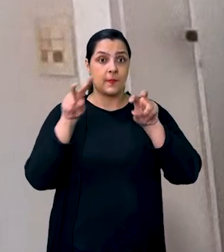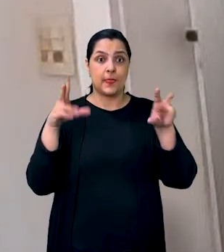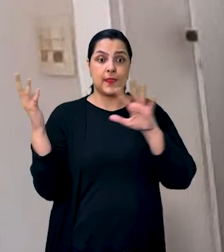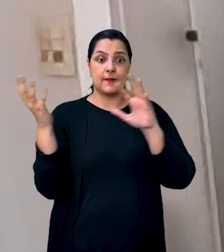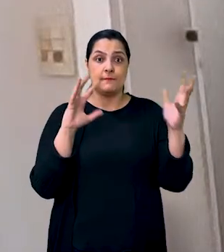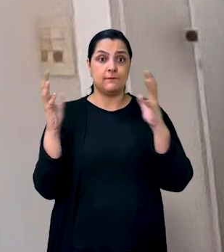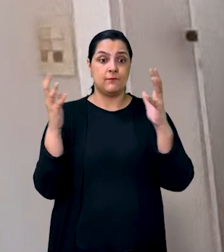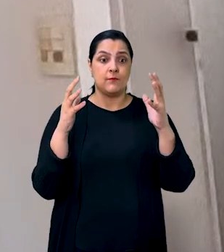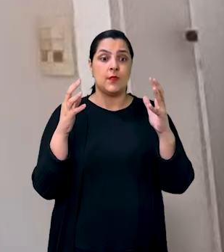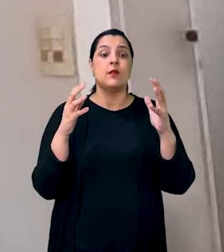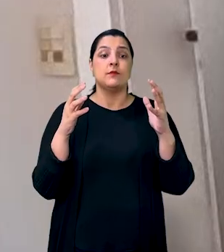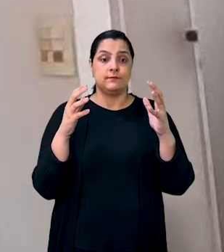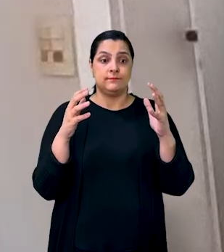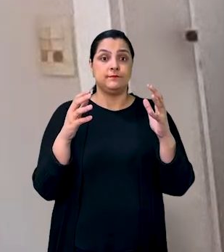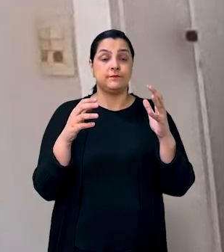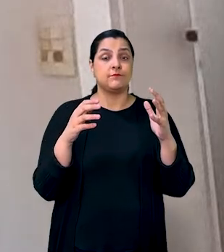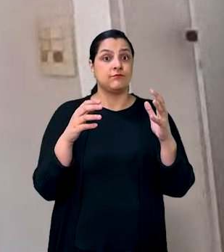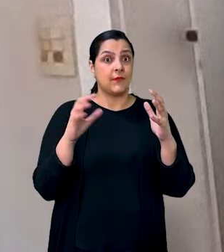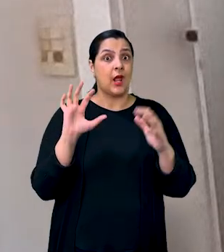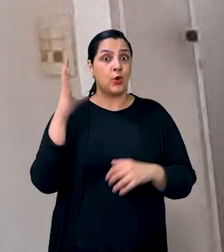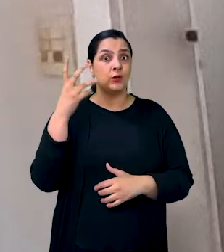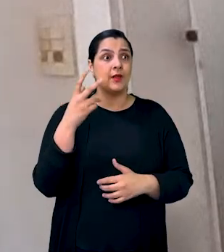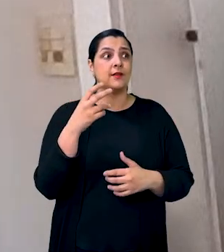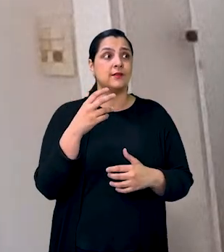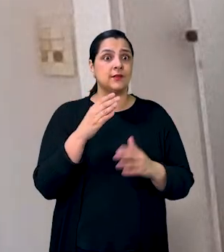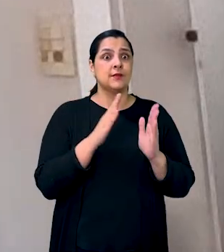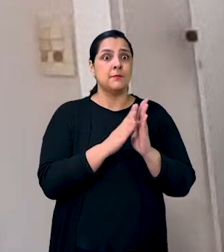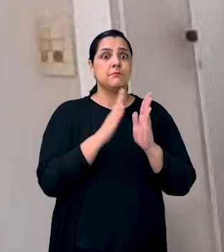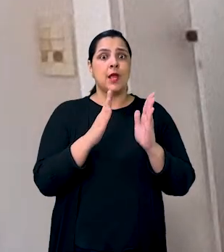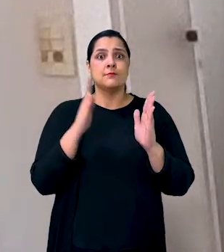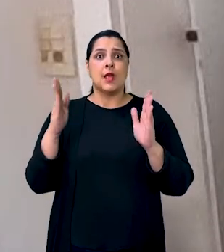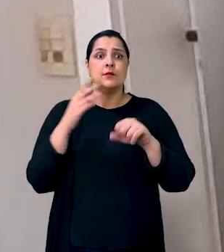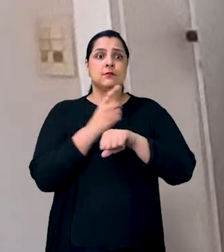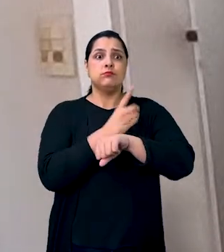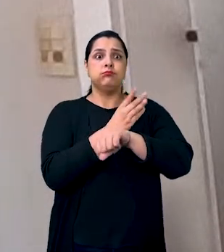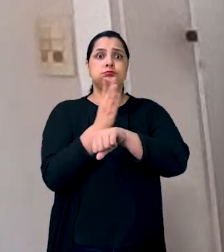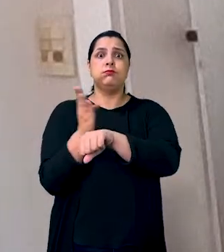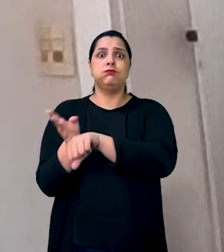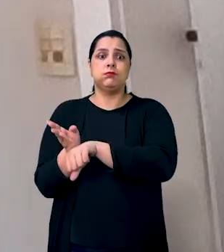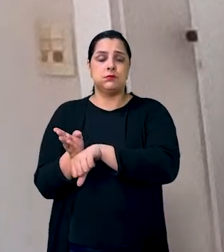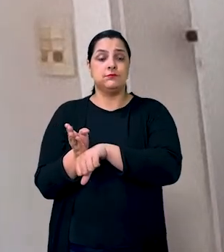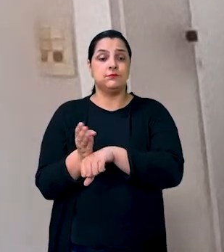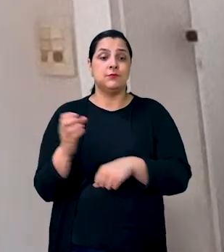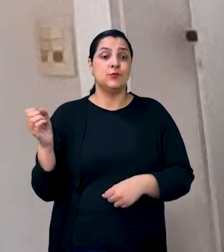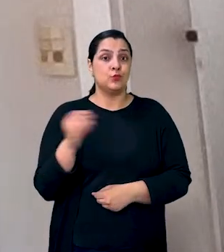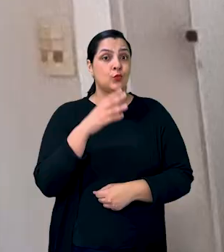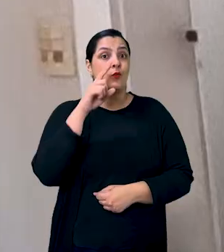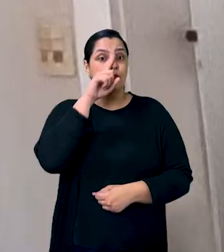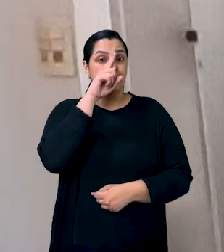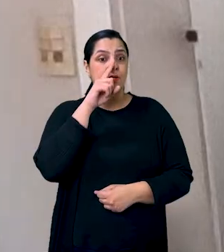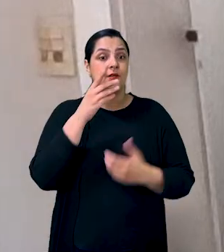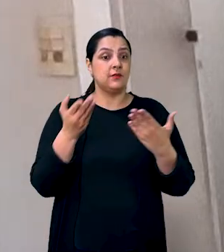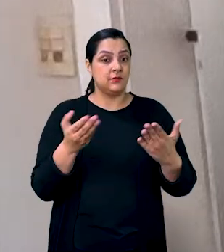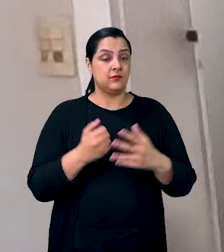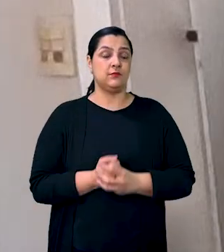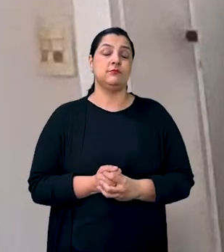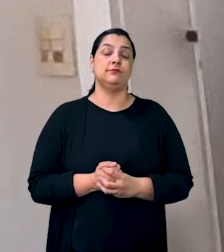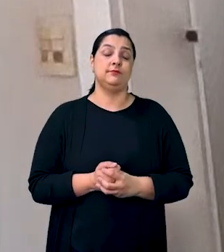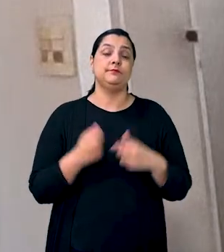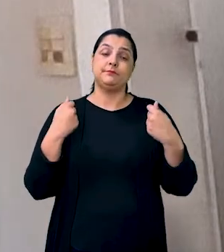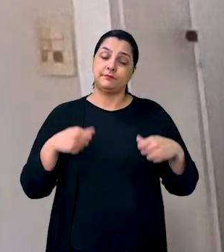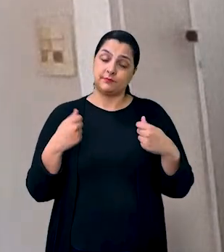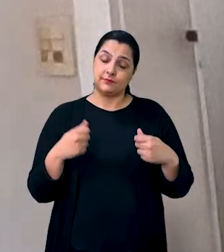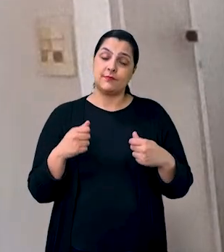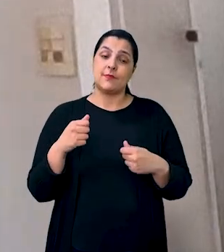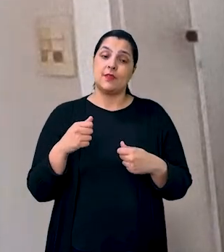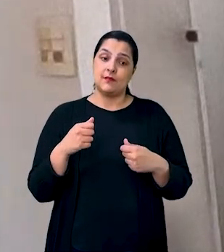decorrentes das mudanças climáticas estão acontecendo com frequência cada vez maior, a gente considera que isso é um novo perigo. E esse novo